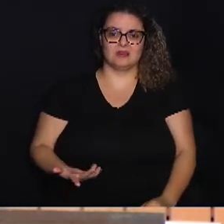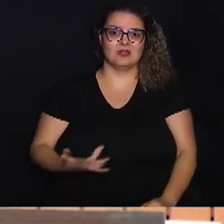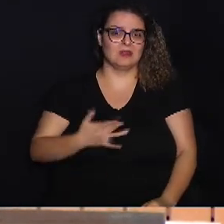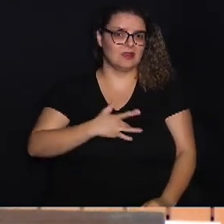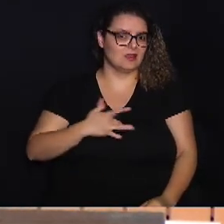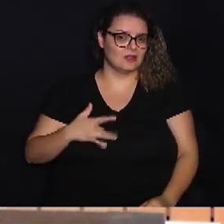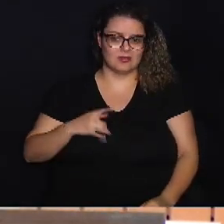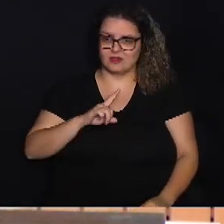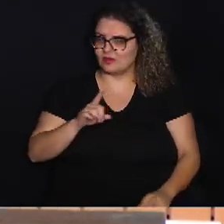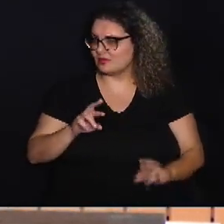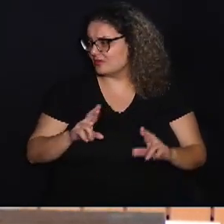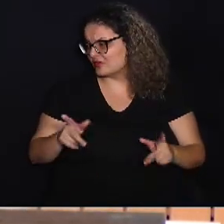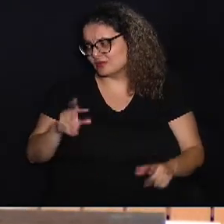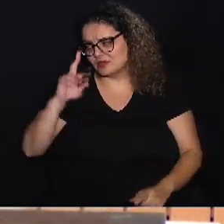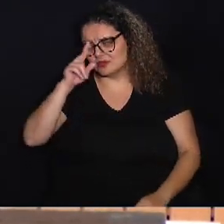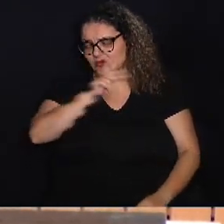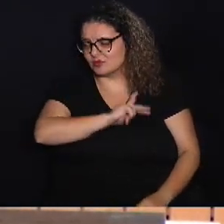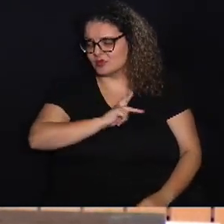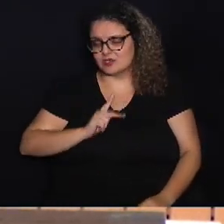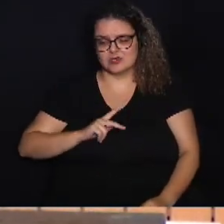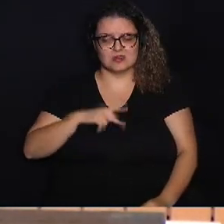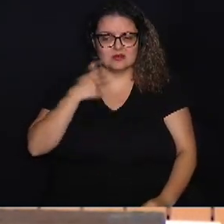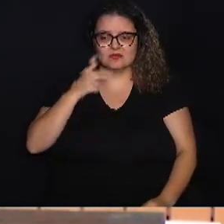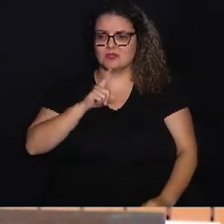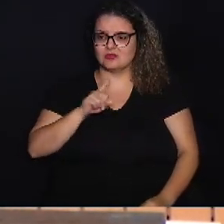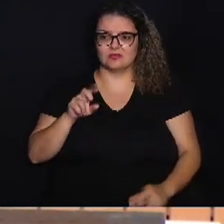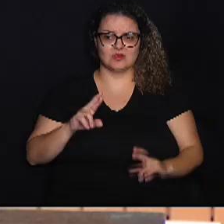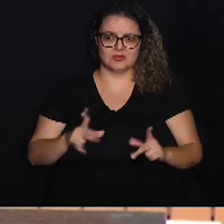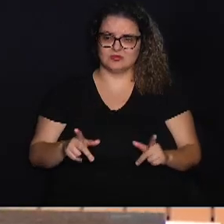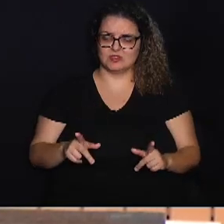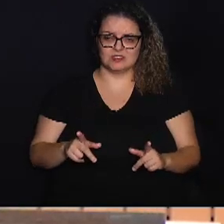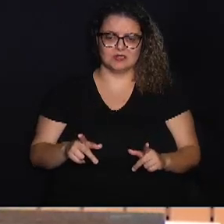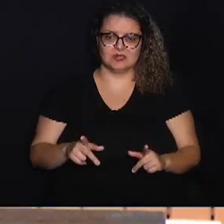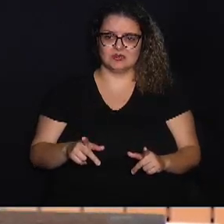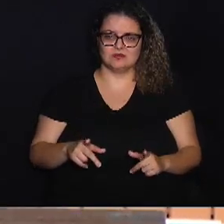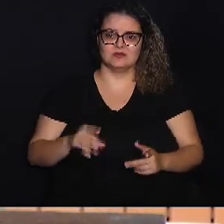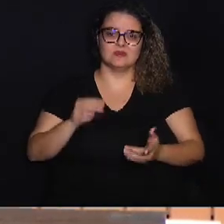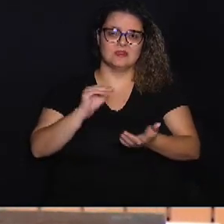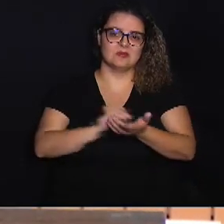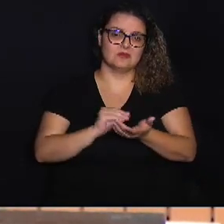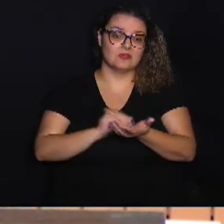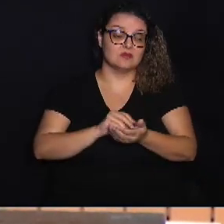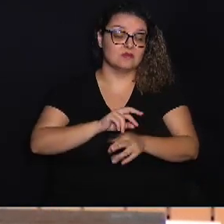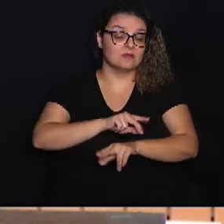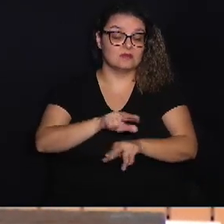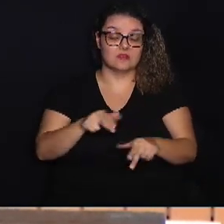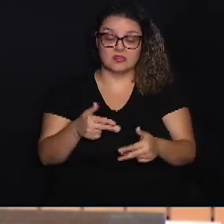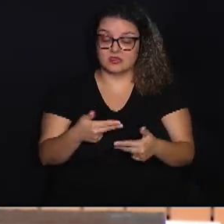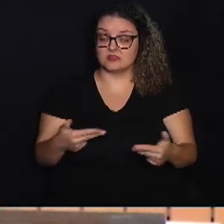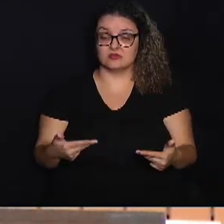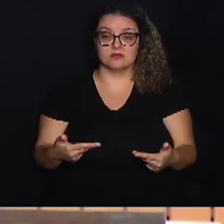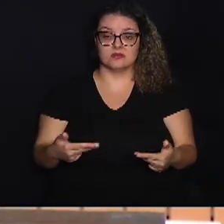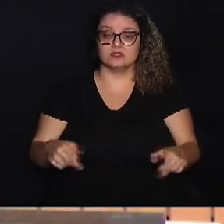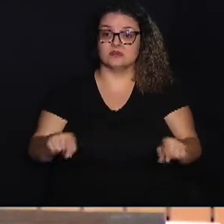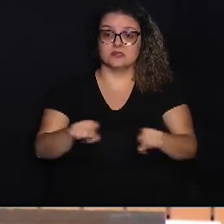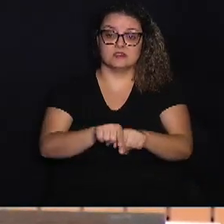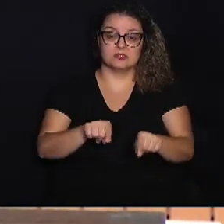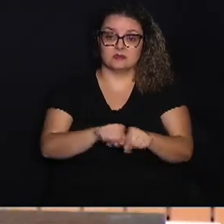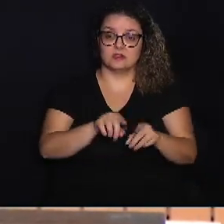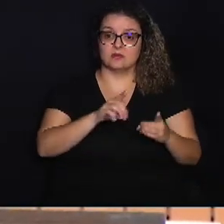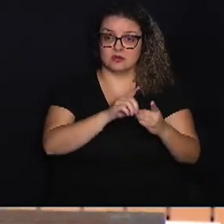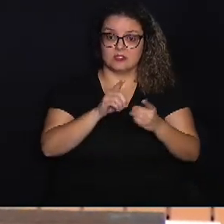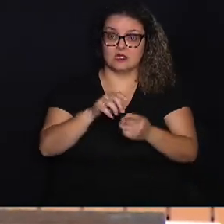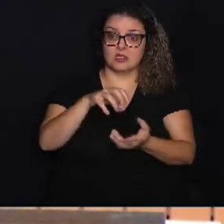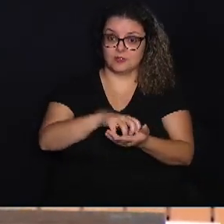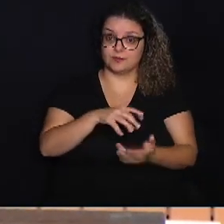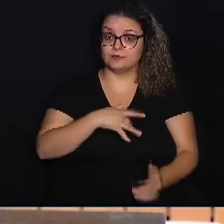diferente senhor presidente vereadores não tá diferente tem faltado muita coisa inclusive também para se se atender em Centro